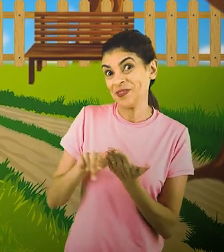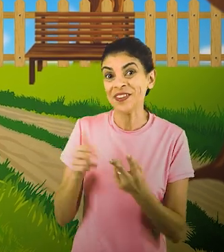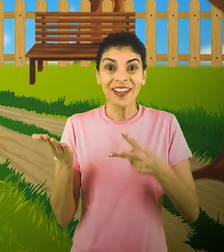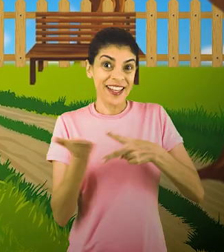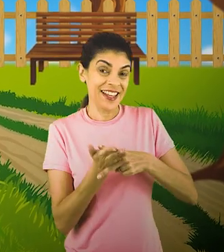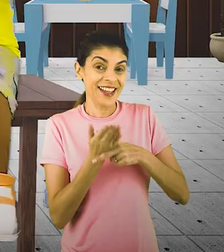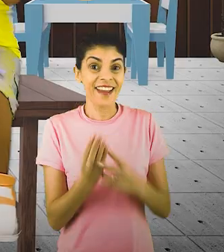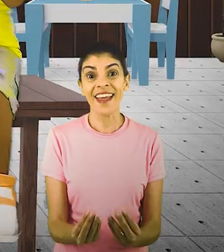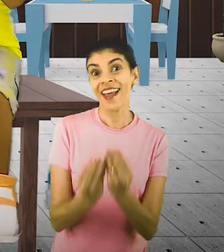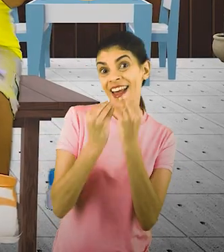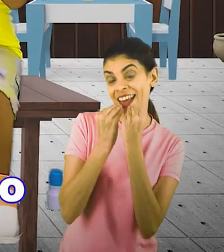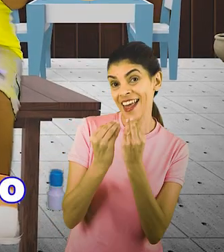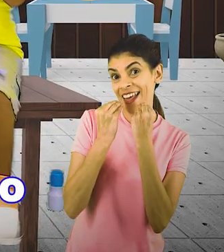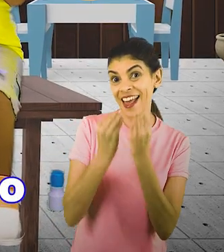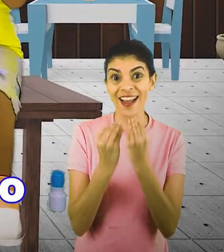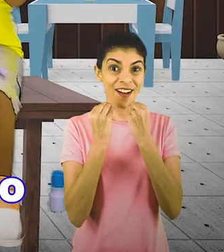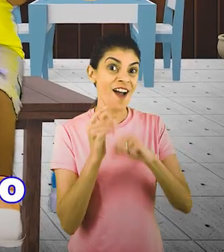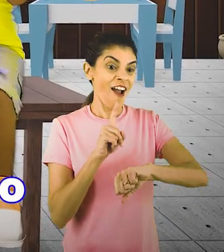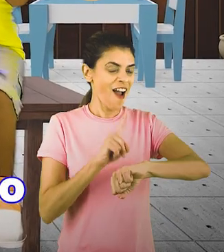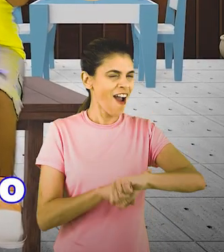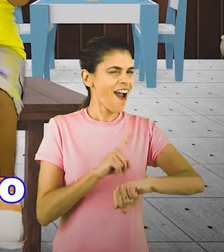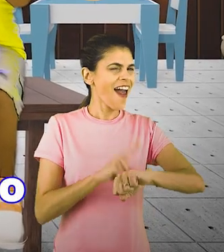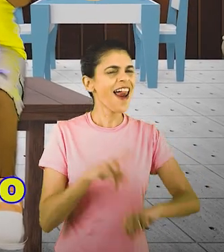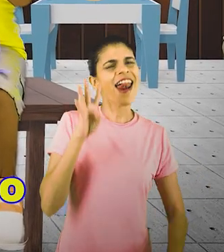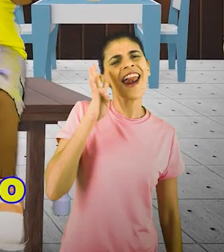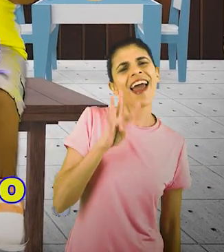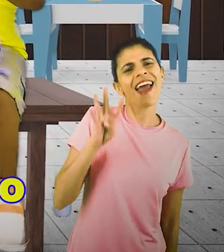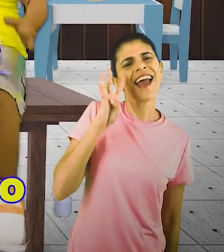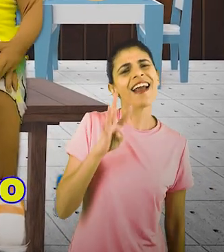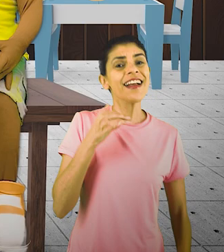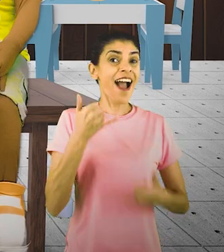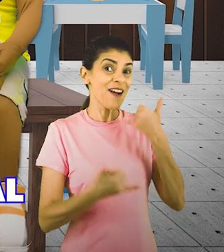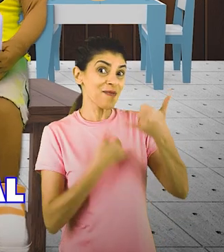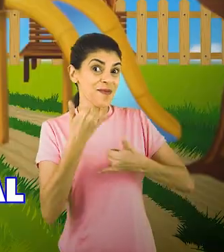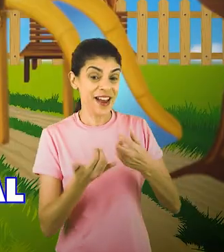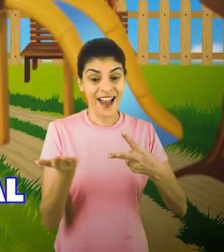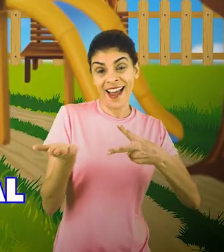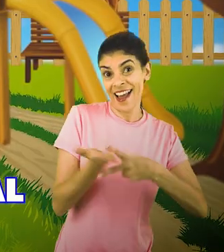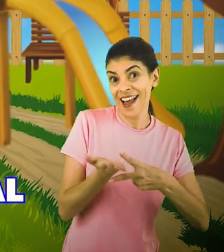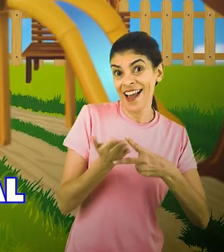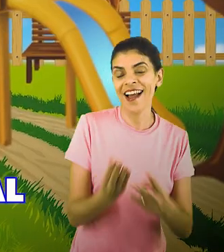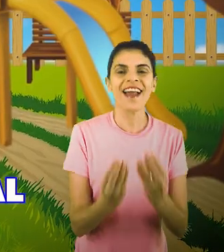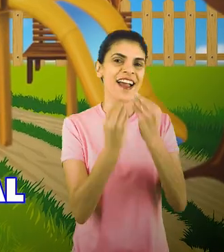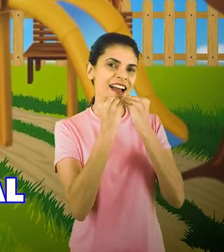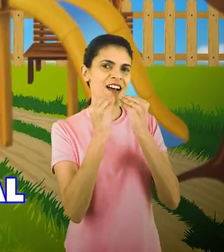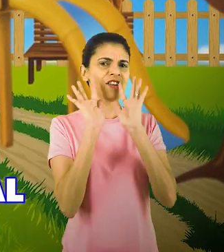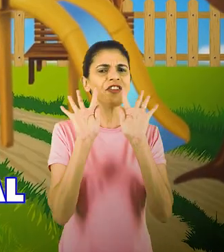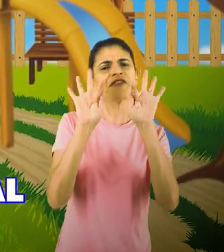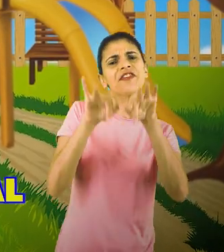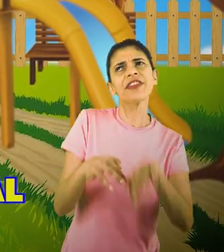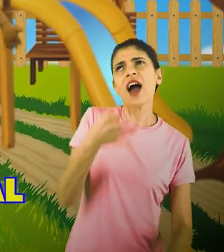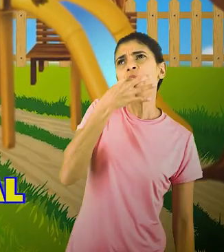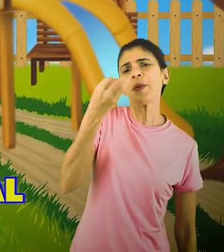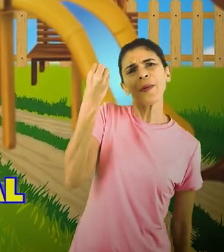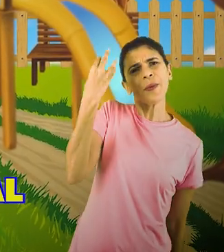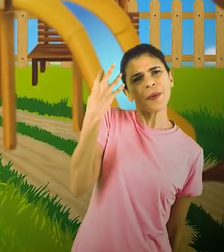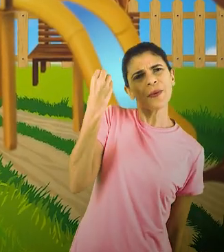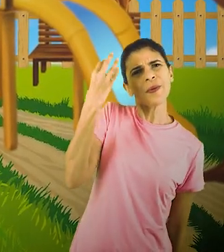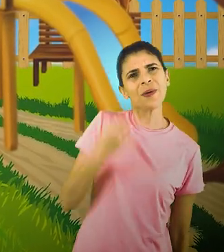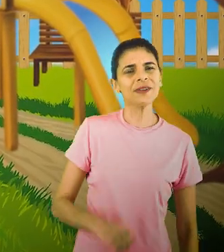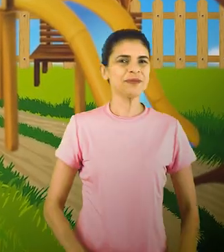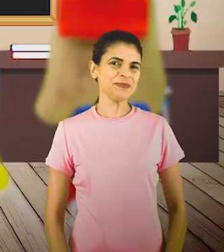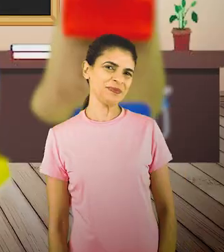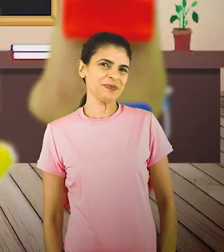fizer em meio a que hora mais legal é o recreio e só acaba quando toca o sinal